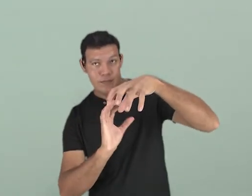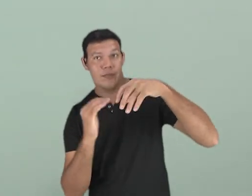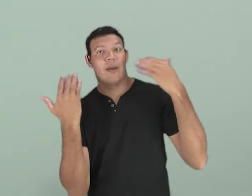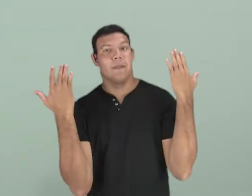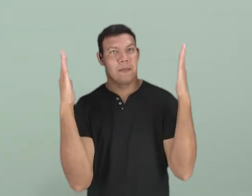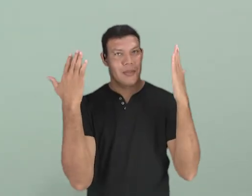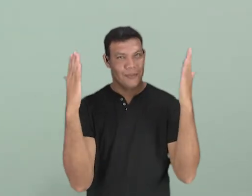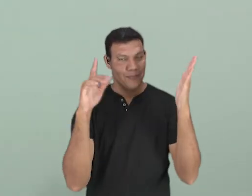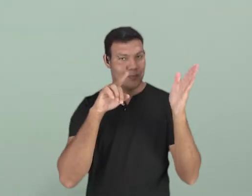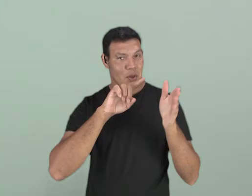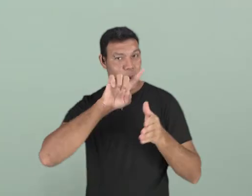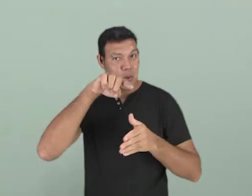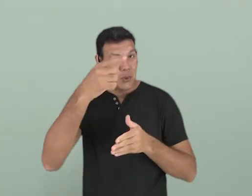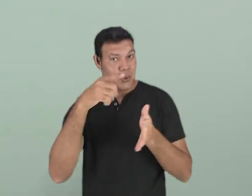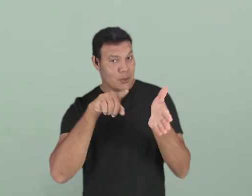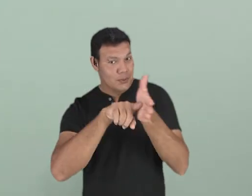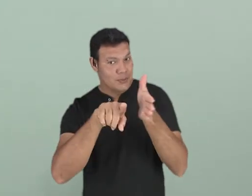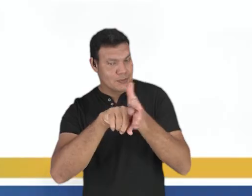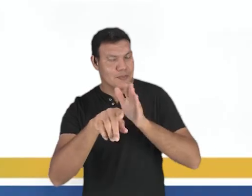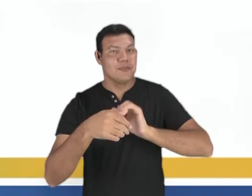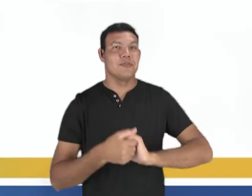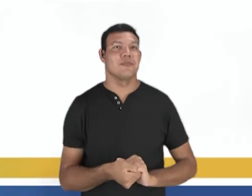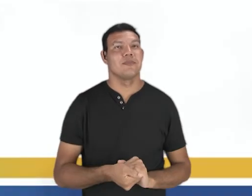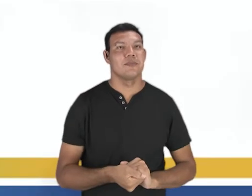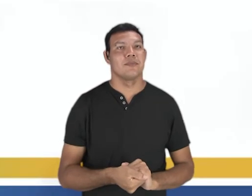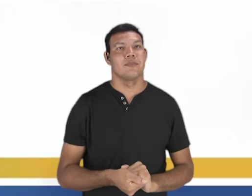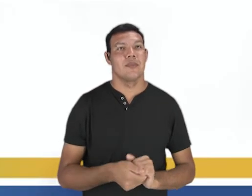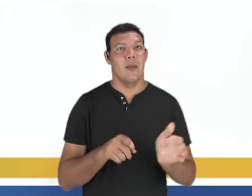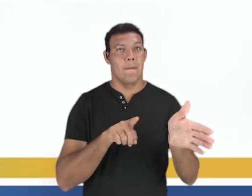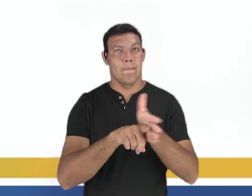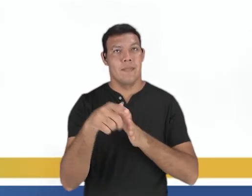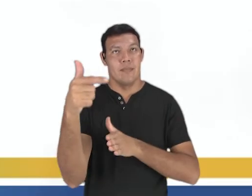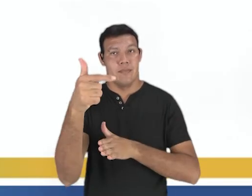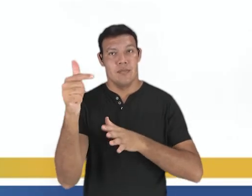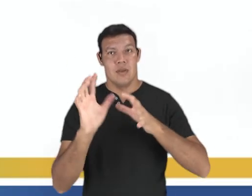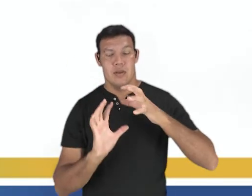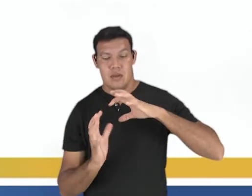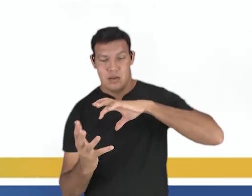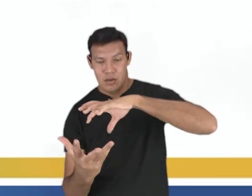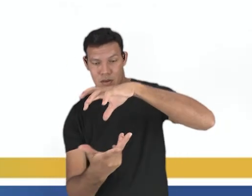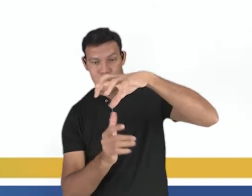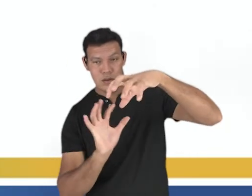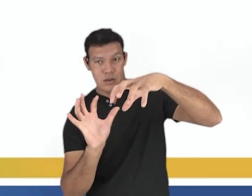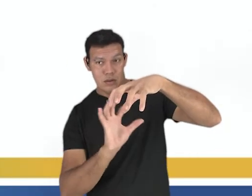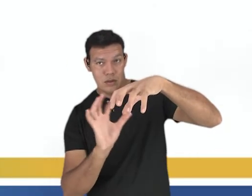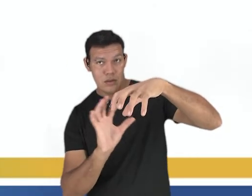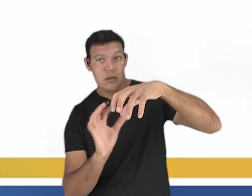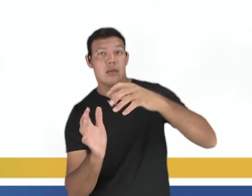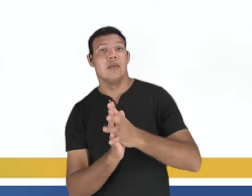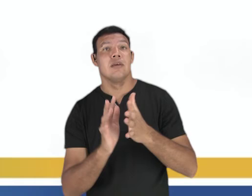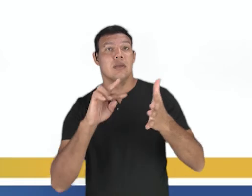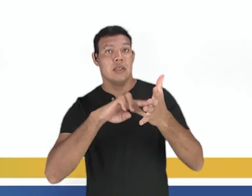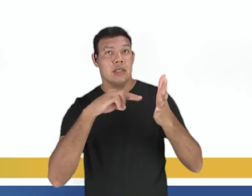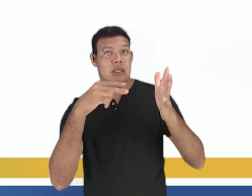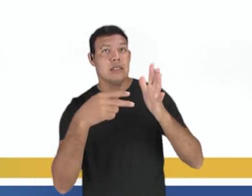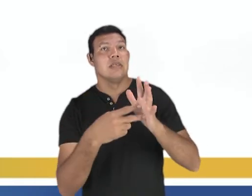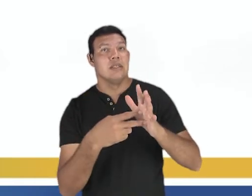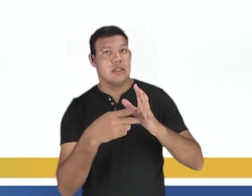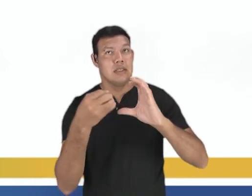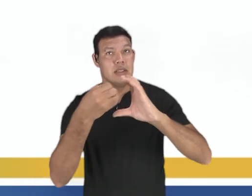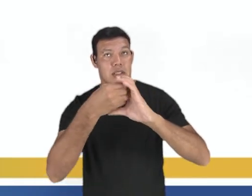para a próxima perguntinha, questão número 2. O Ocidente sempre se definiu em oposição a alguns